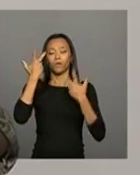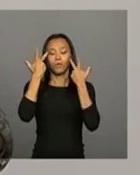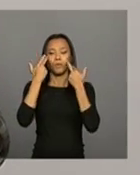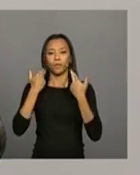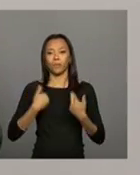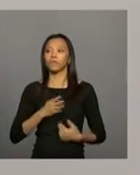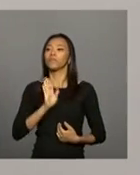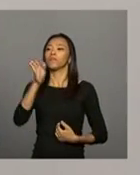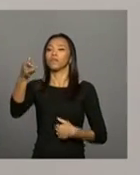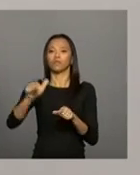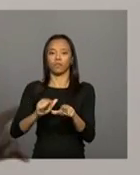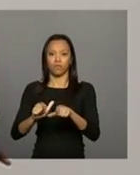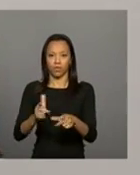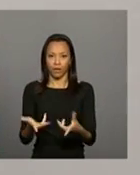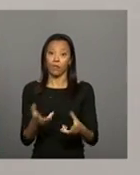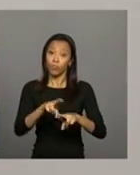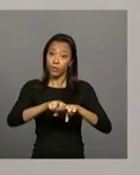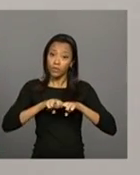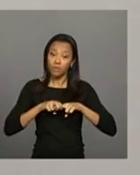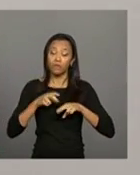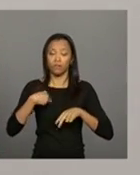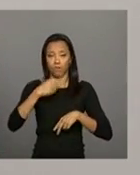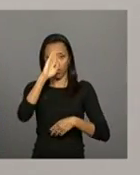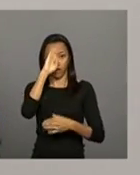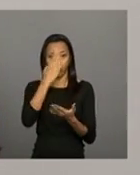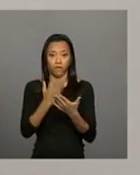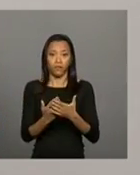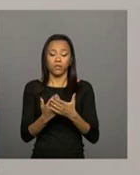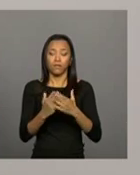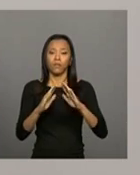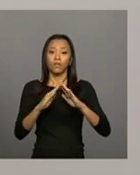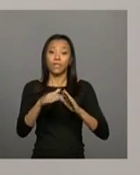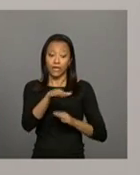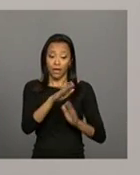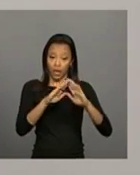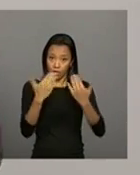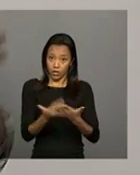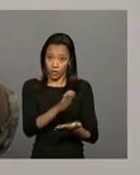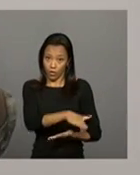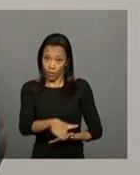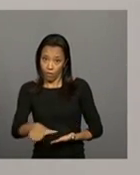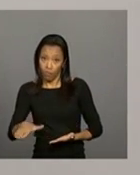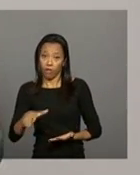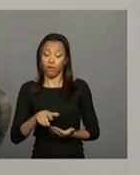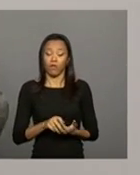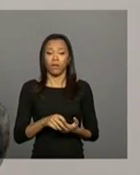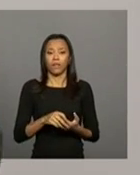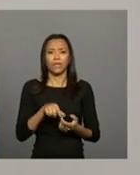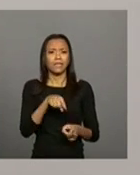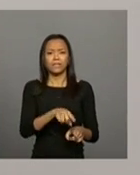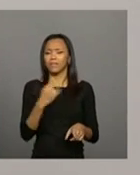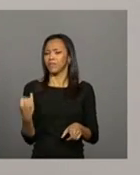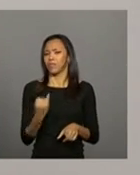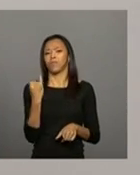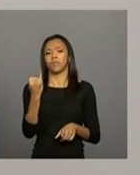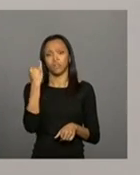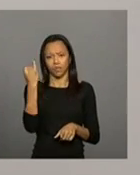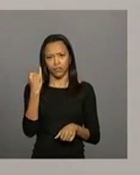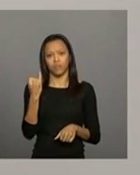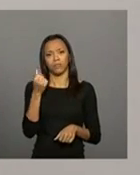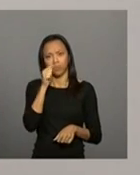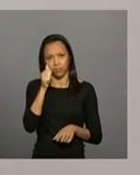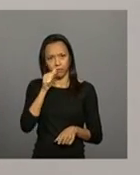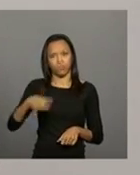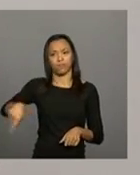eu considero a creche e a escola infantil algo muito importante para as